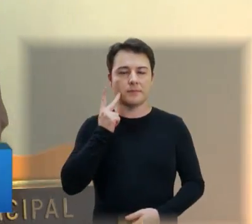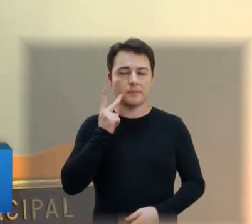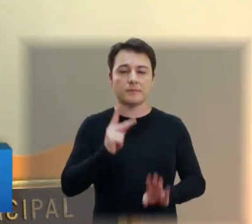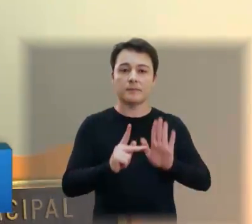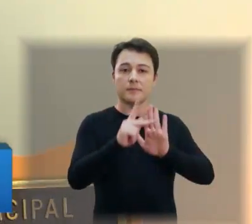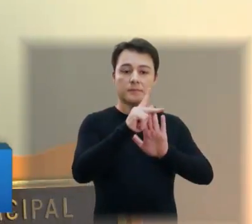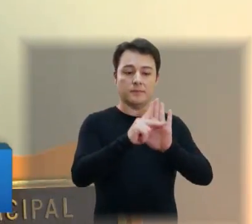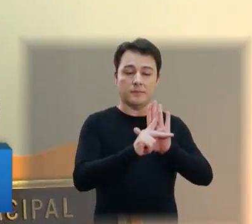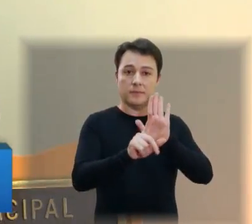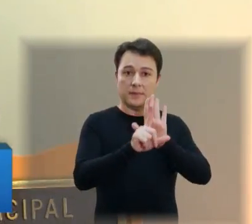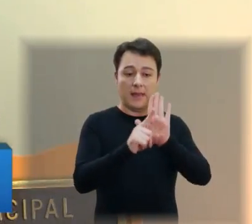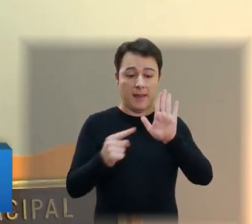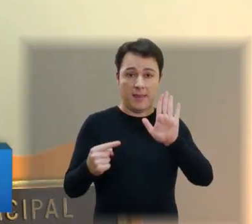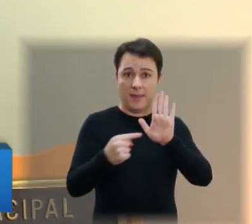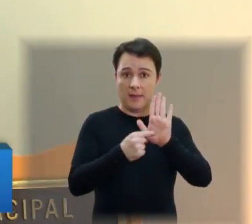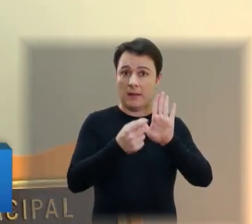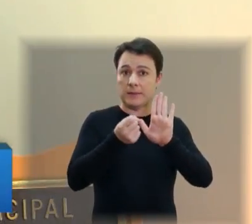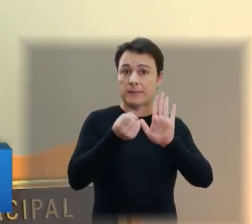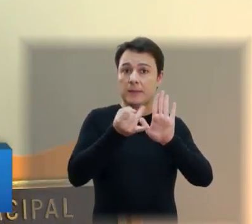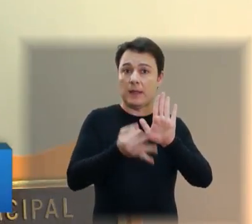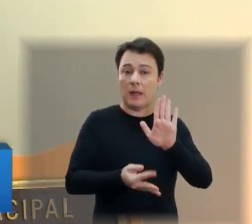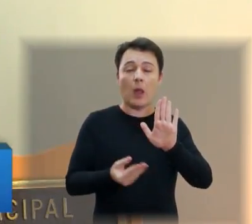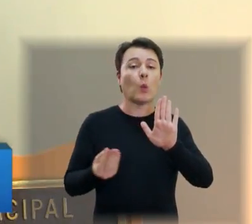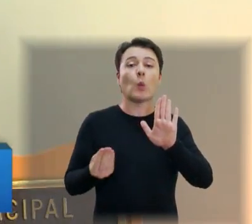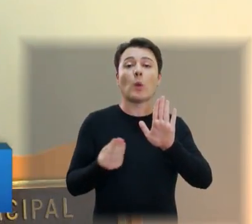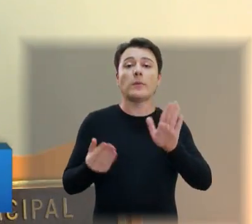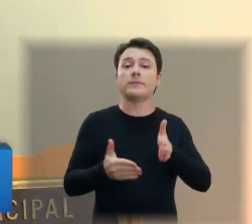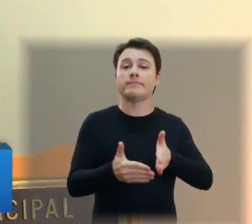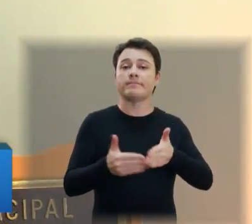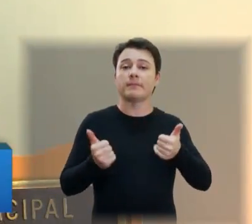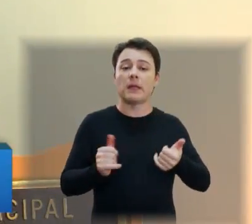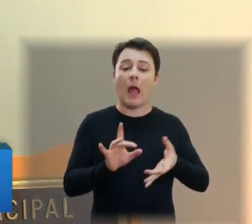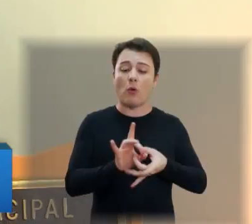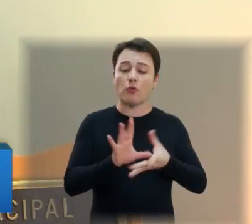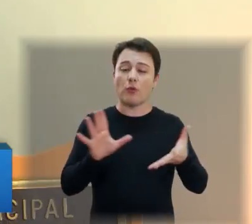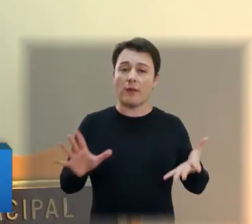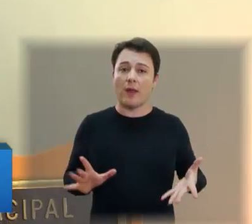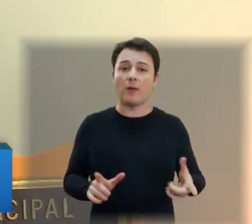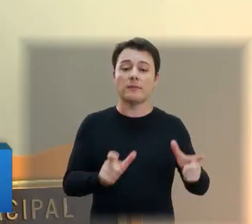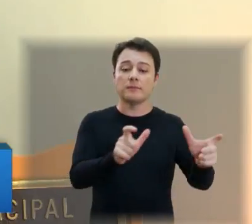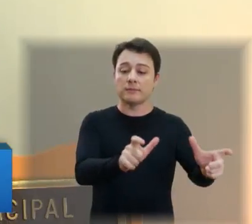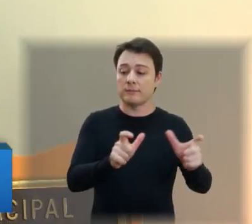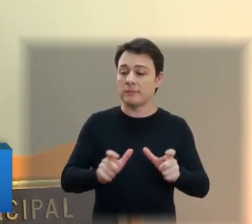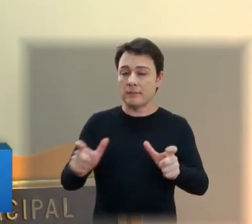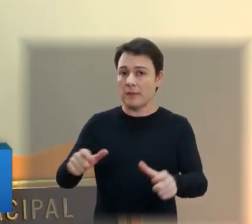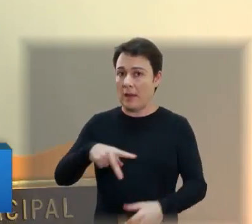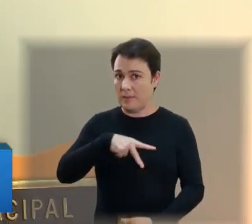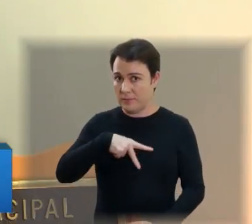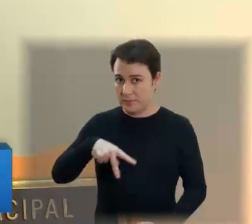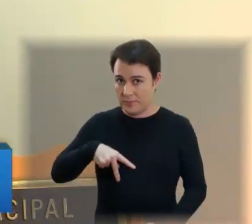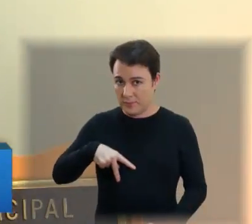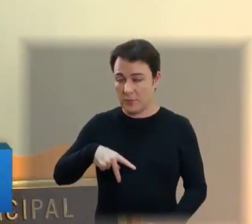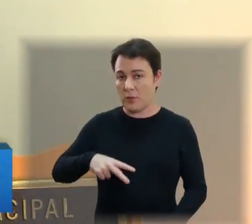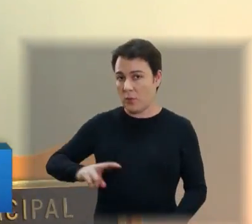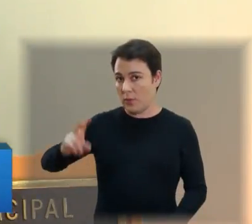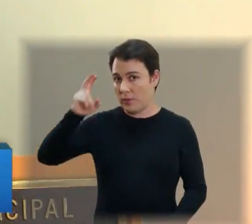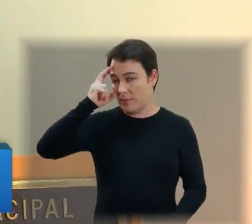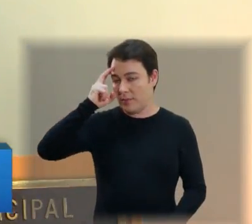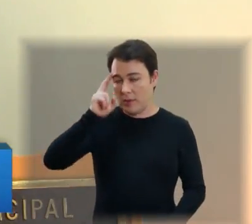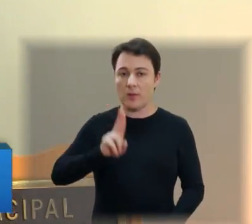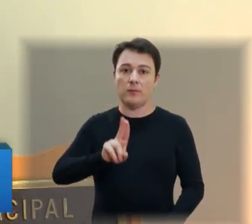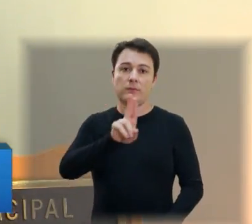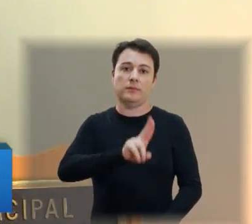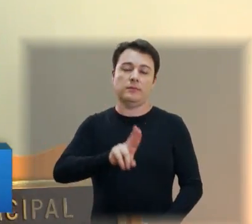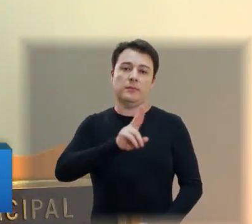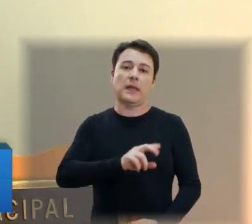lei dispõe sobre os procedimentos para obtenção de autorização de uso de espaços públicos culturais para